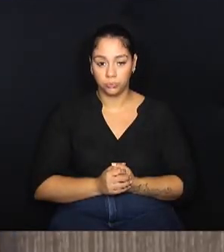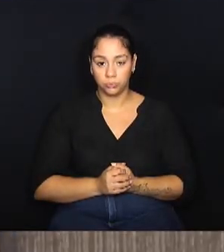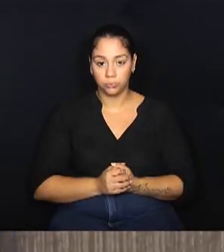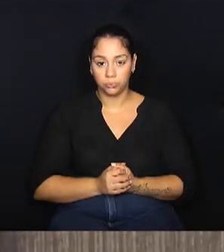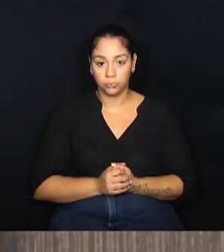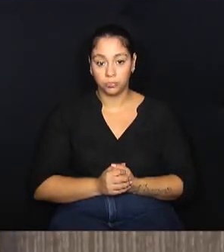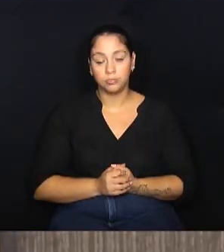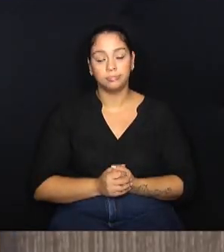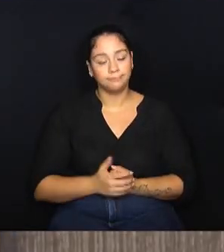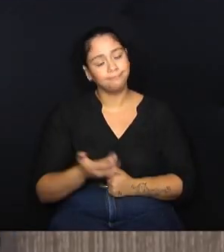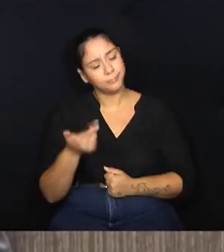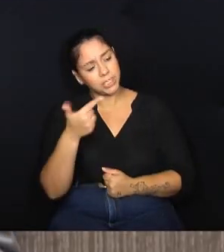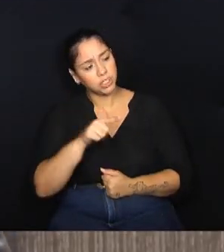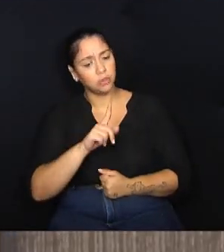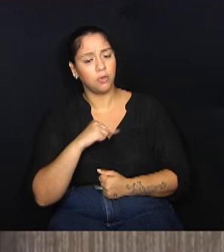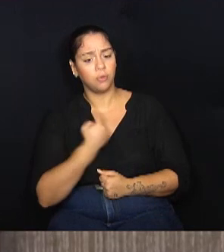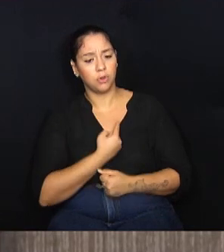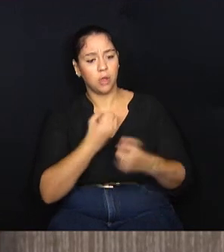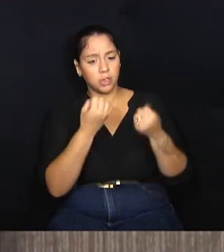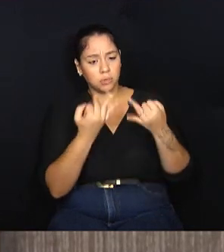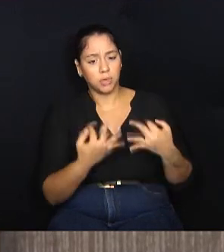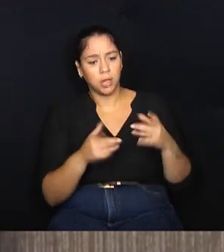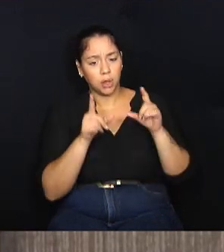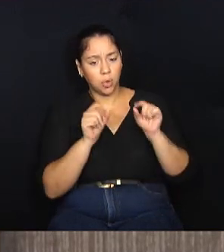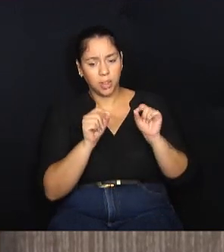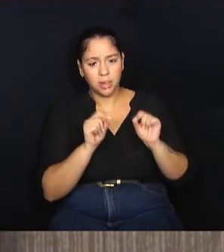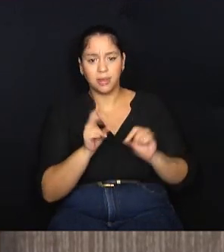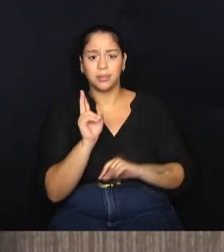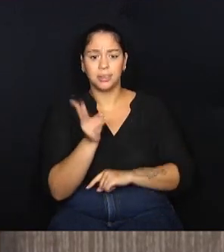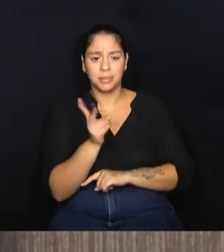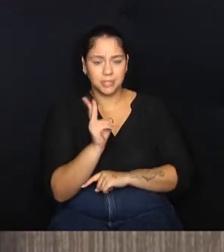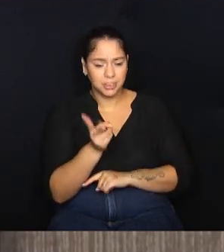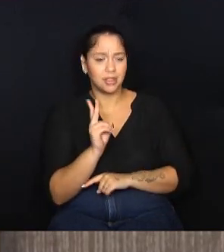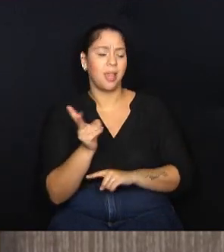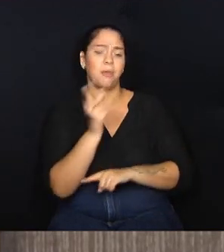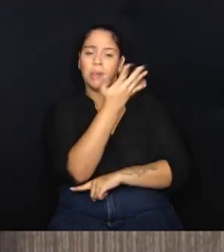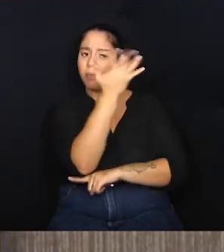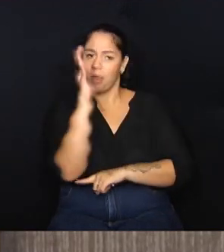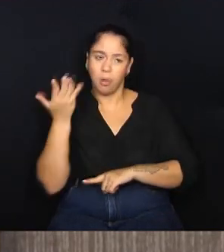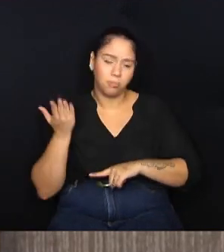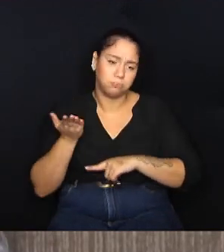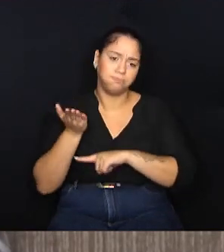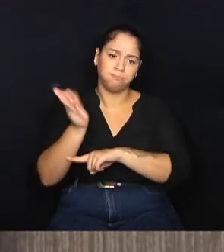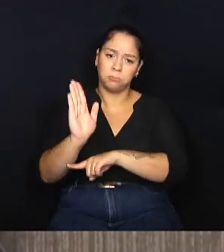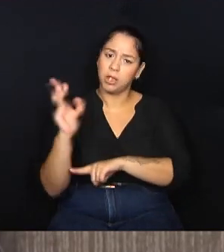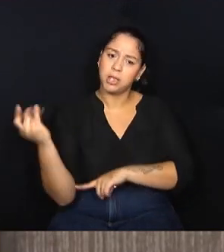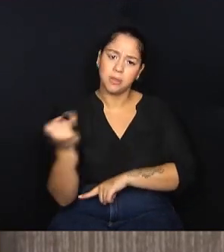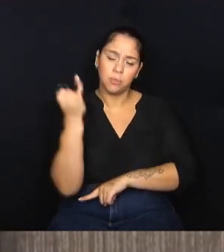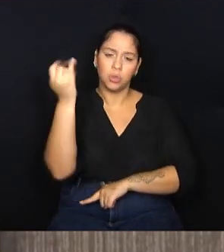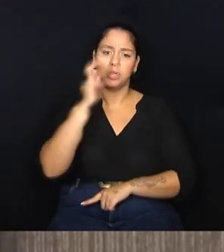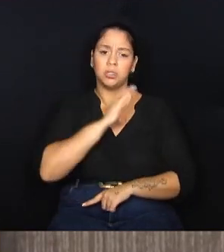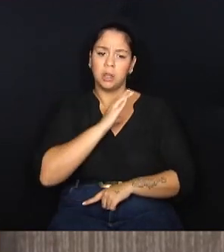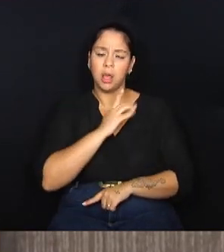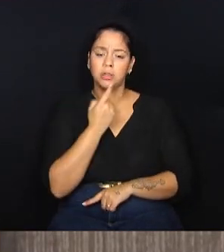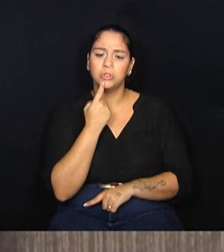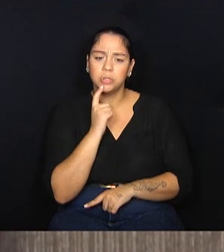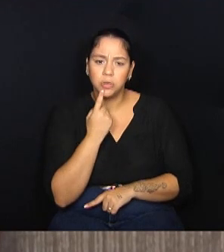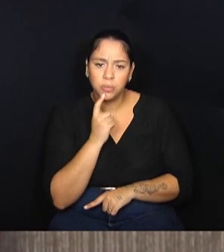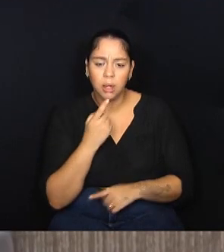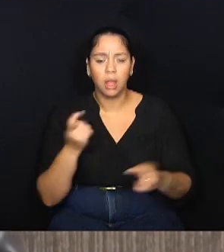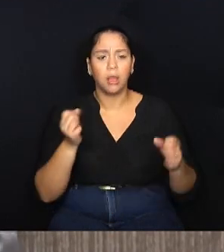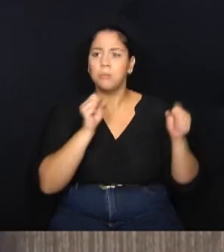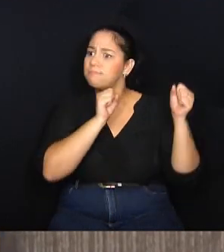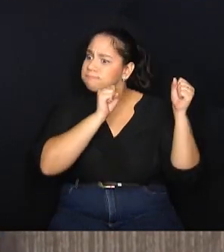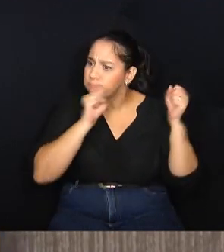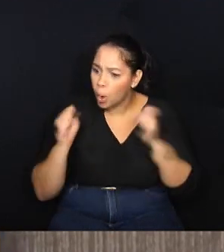Obviamente a gente sempre fala que traz benefício o quê? Sempre para o meio ambiente, né, que é importante para a cidade. A gente sabe que Campinas é uma potência, uma cidade